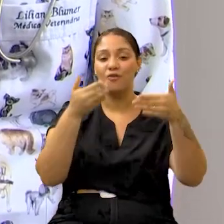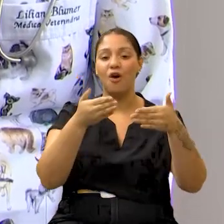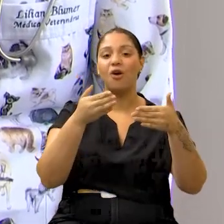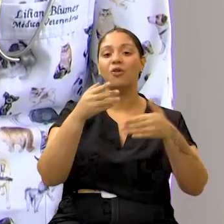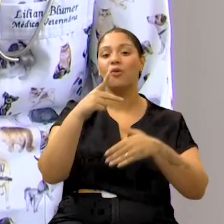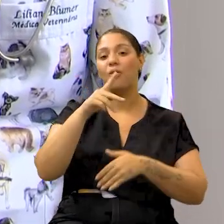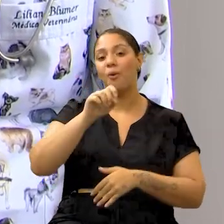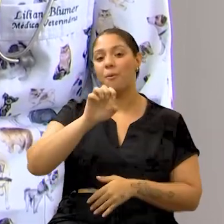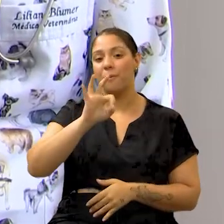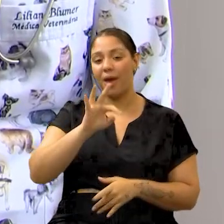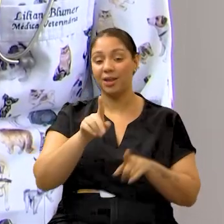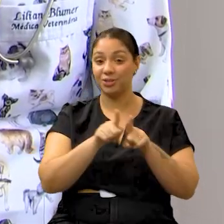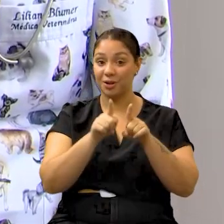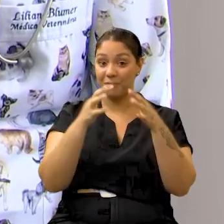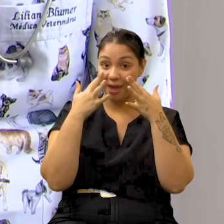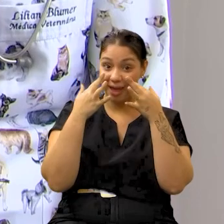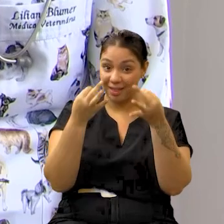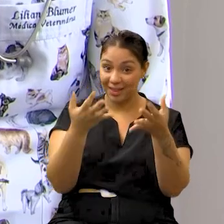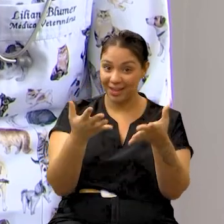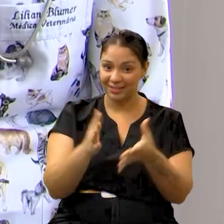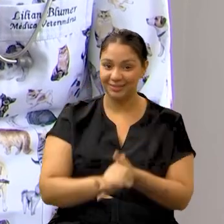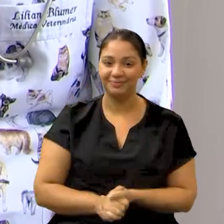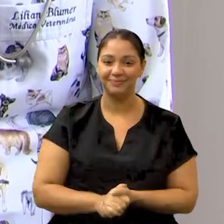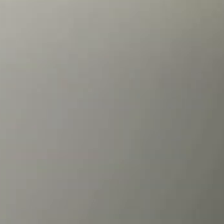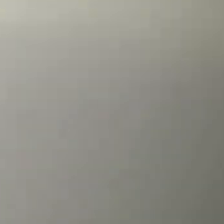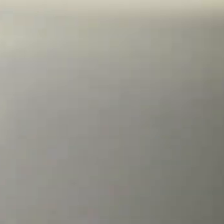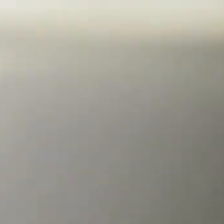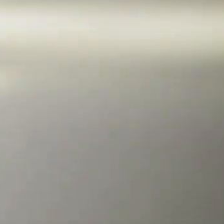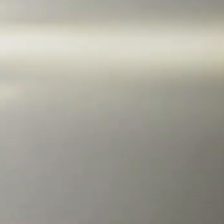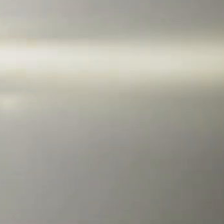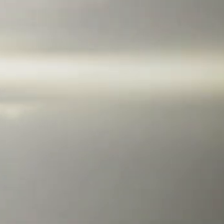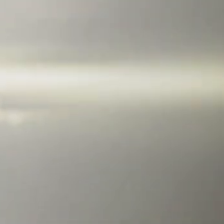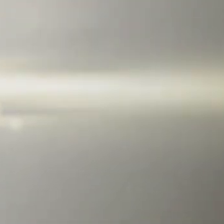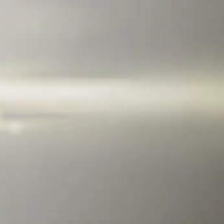para o pet também. Fica aí atento aos sinais.